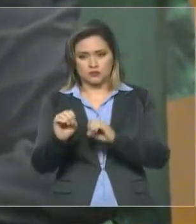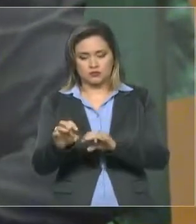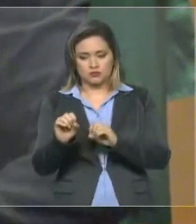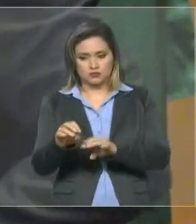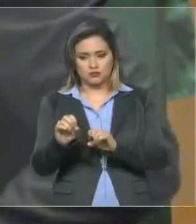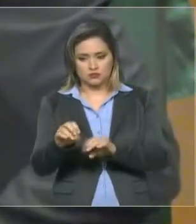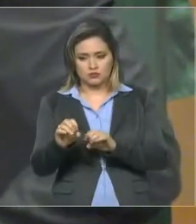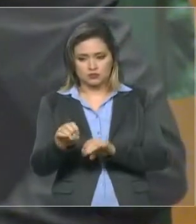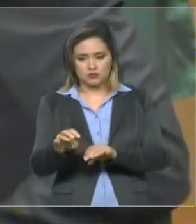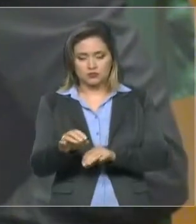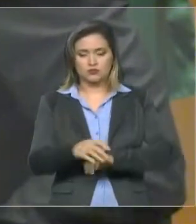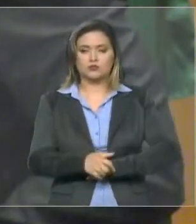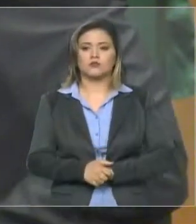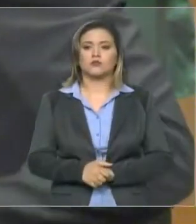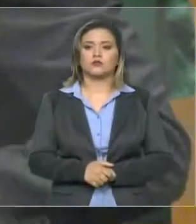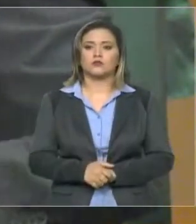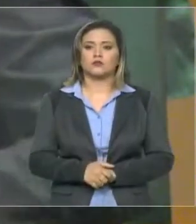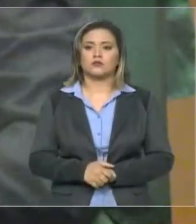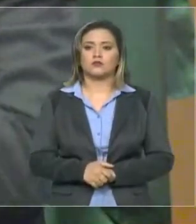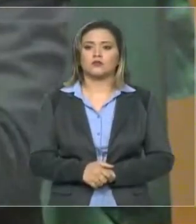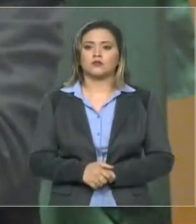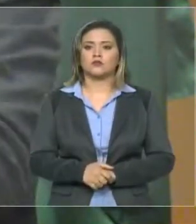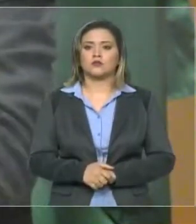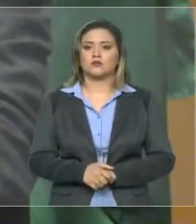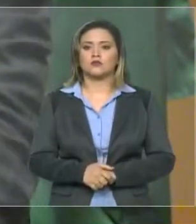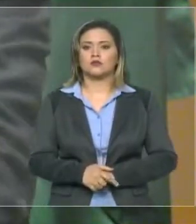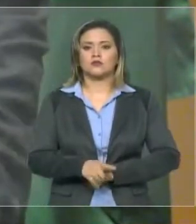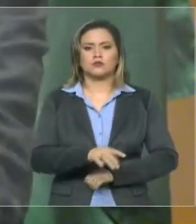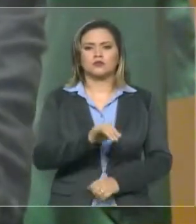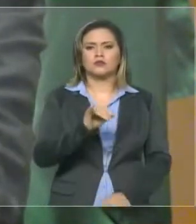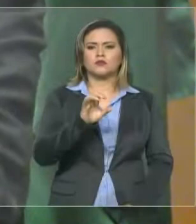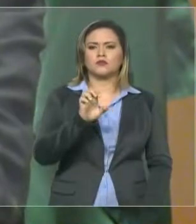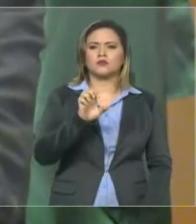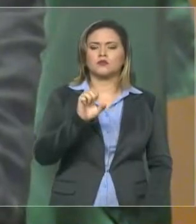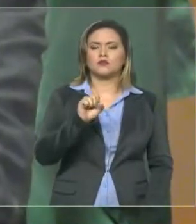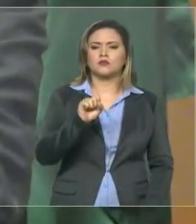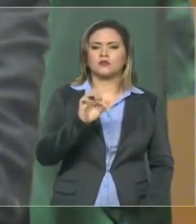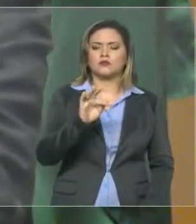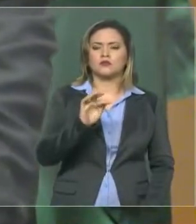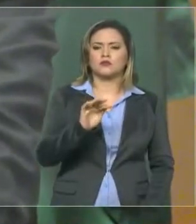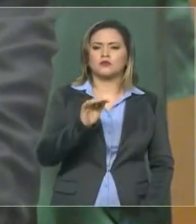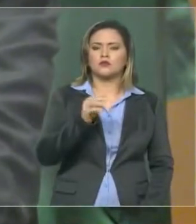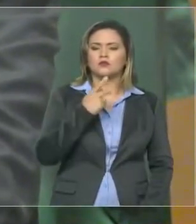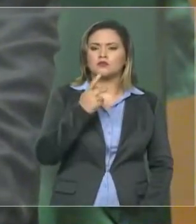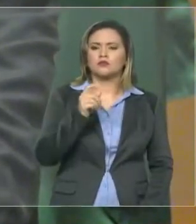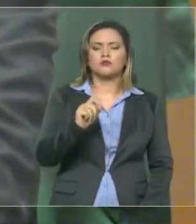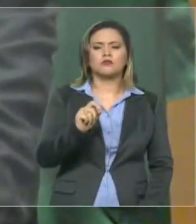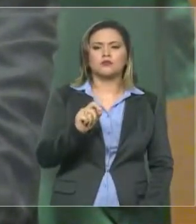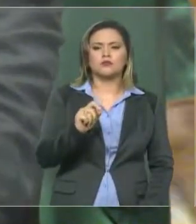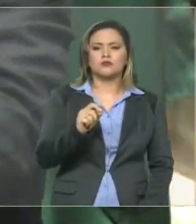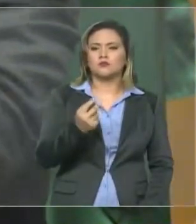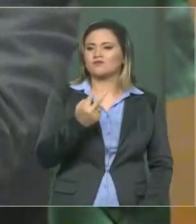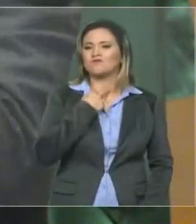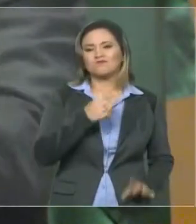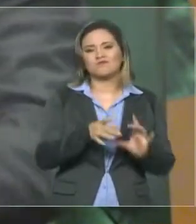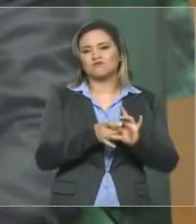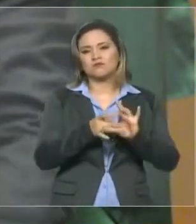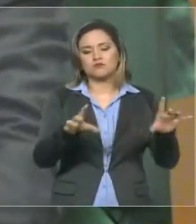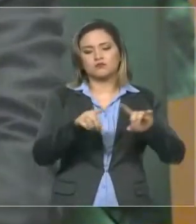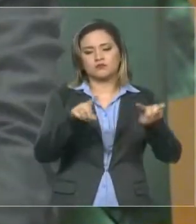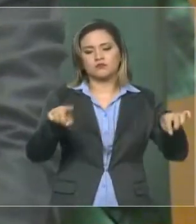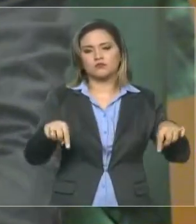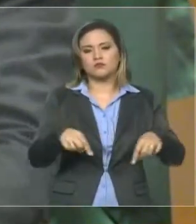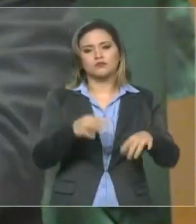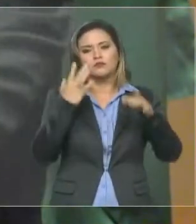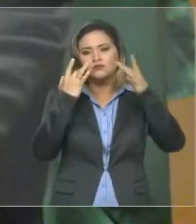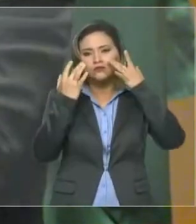a instituição disse que não poderia ceder o teatro, porque o teatro estava em